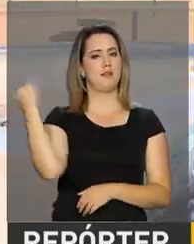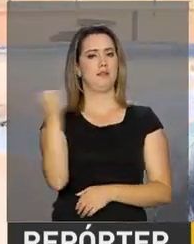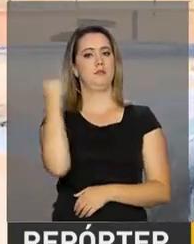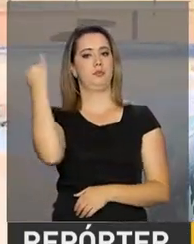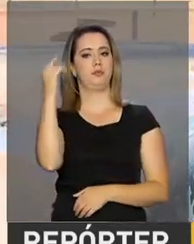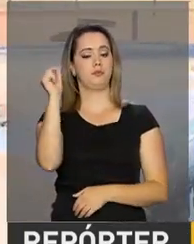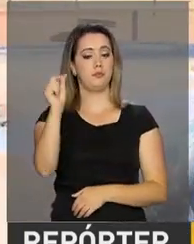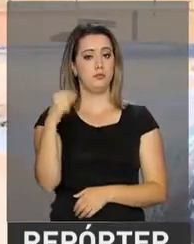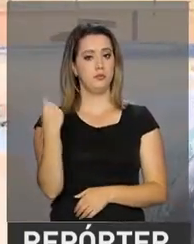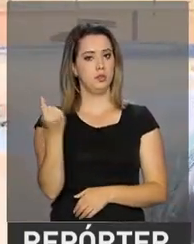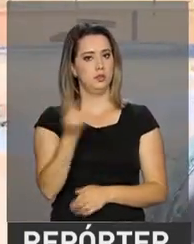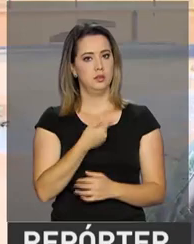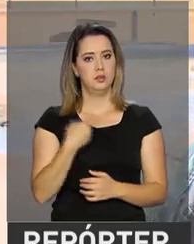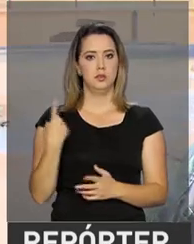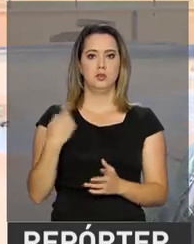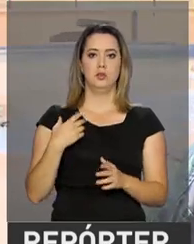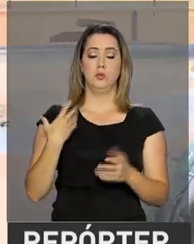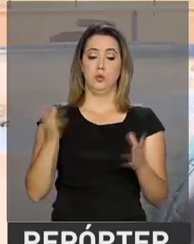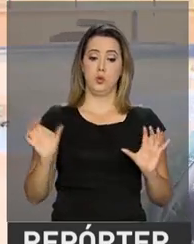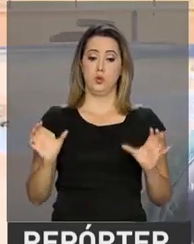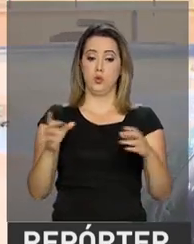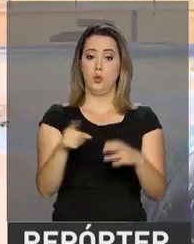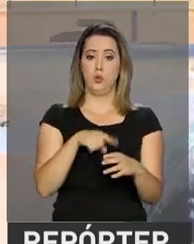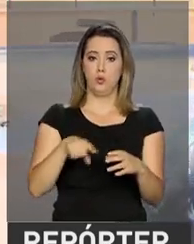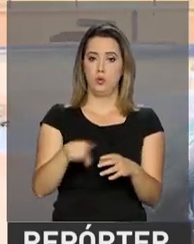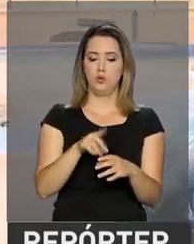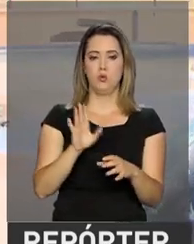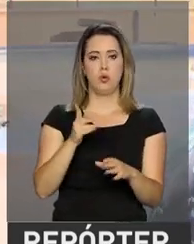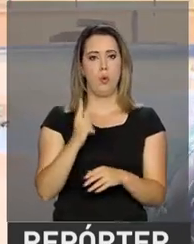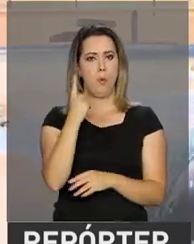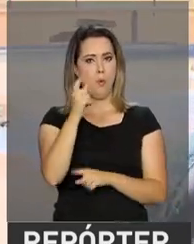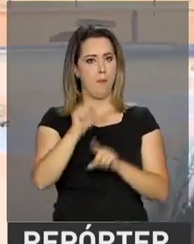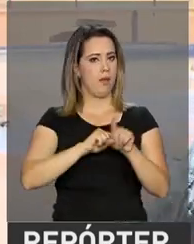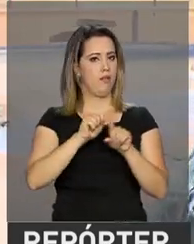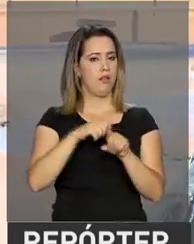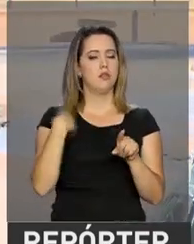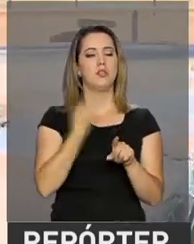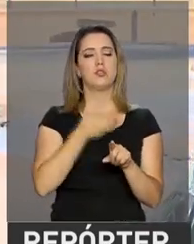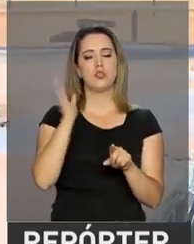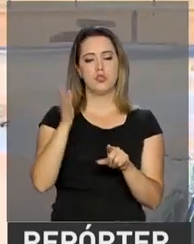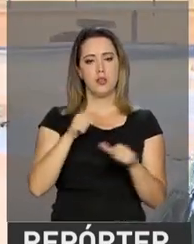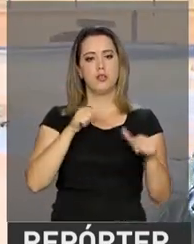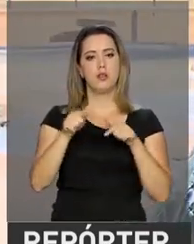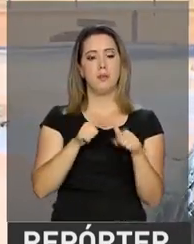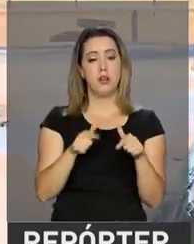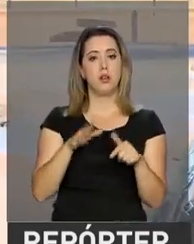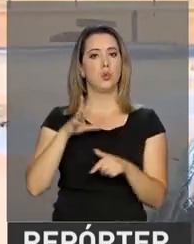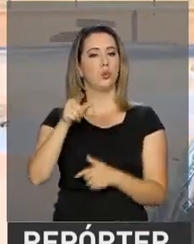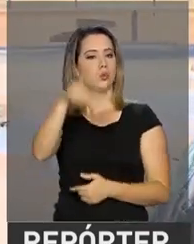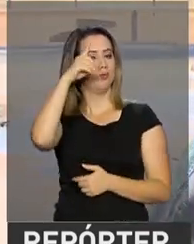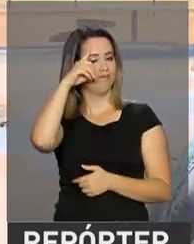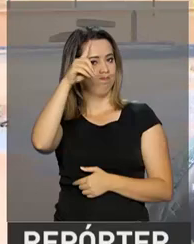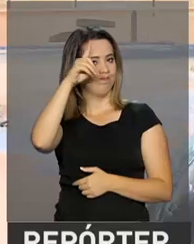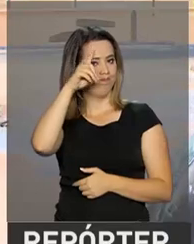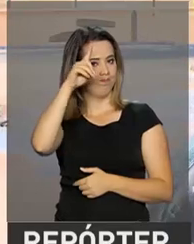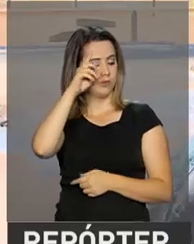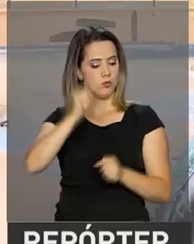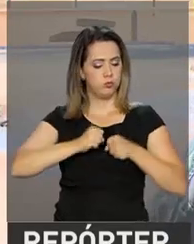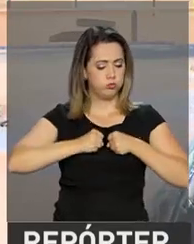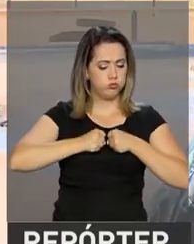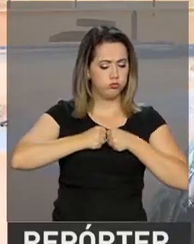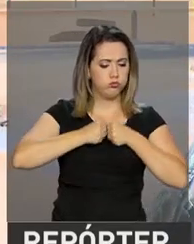de maior vulto para a nossa bateria. Então, já cerca de um mês nós estamos trabalhando o cavalo cotidianamente para que o esforço físico